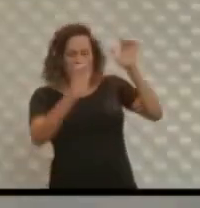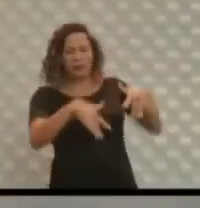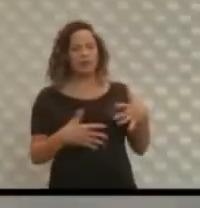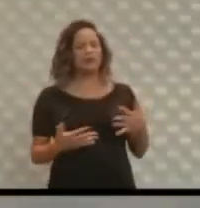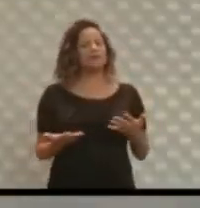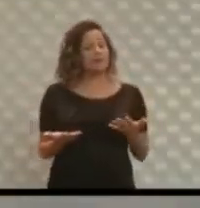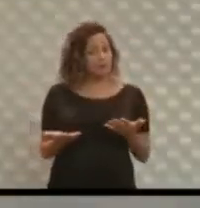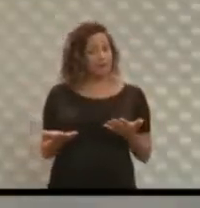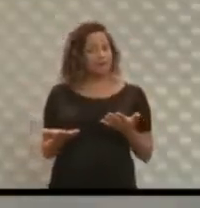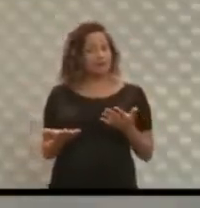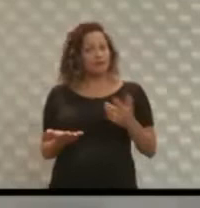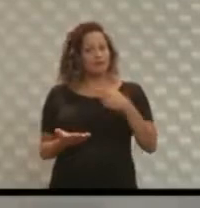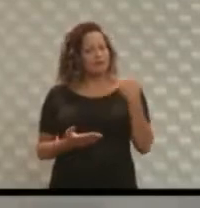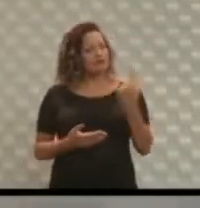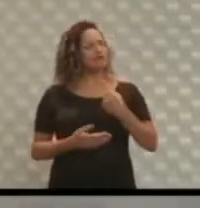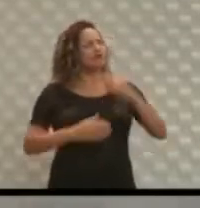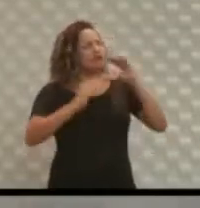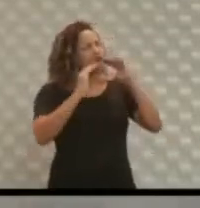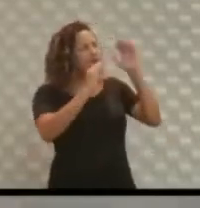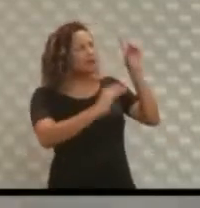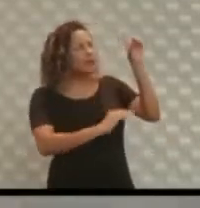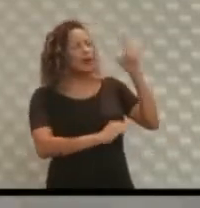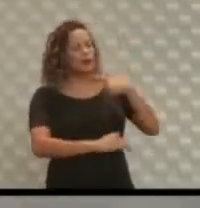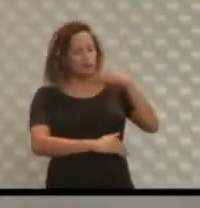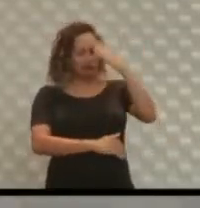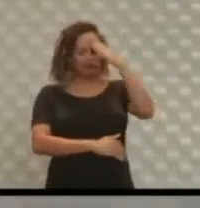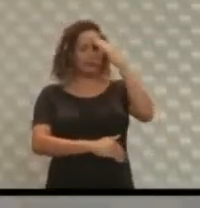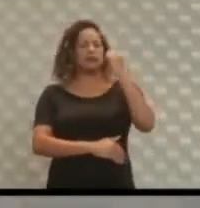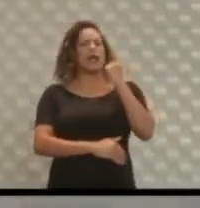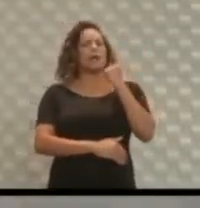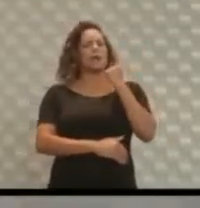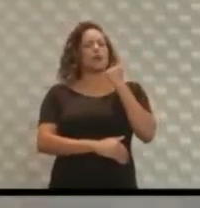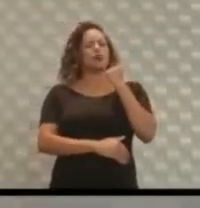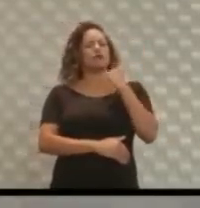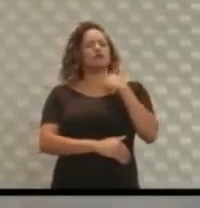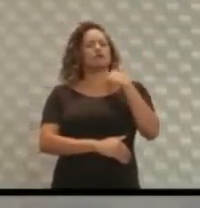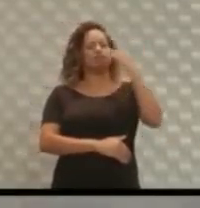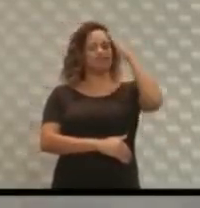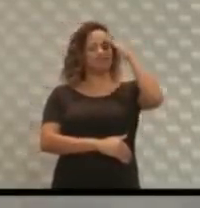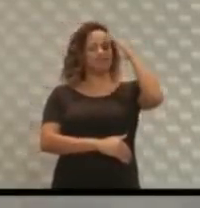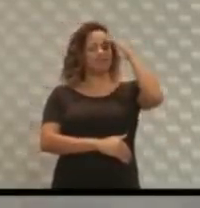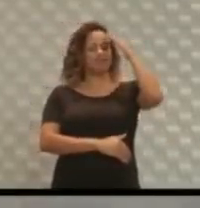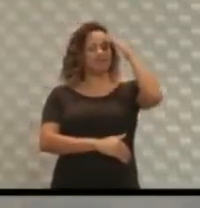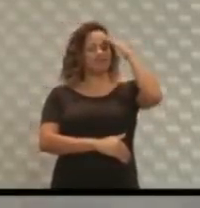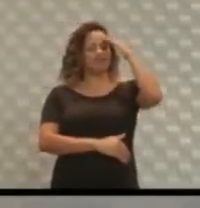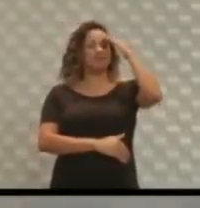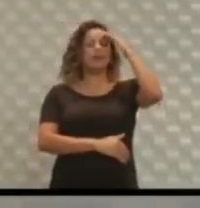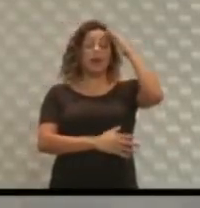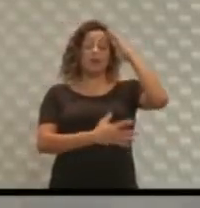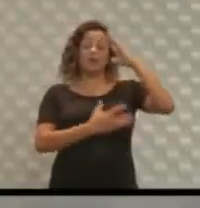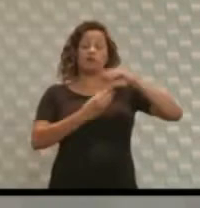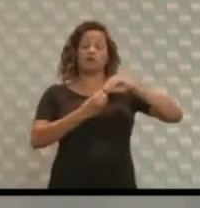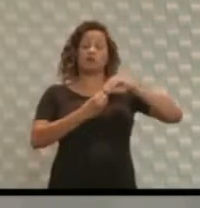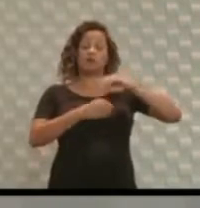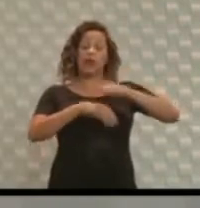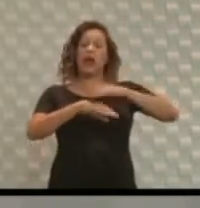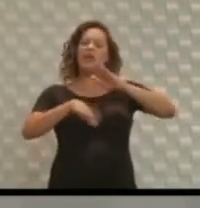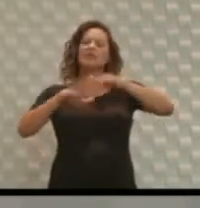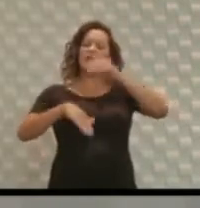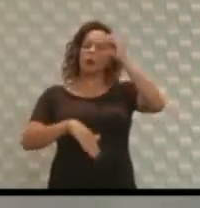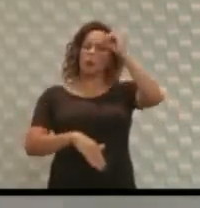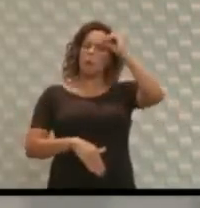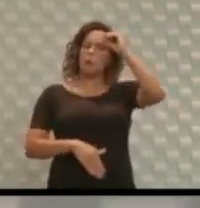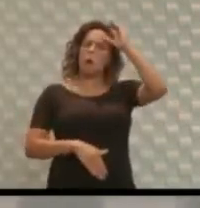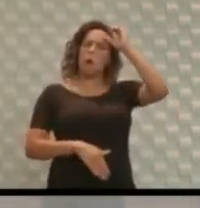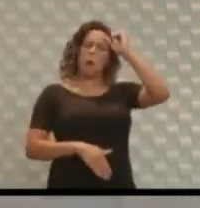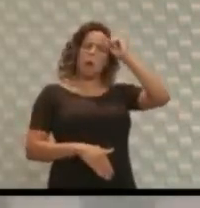uma pessoa sábia. E sabedoria é a aplicação do conhecimento. Você pode ter muito conhecimento, mas